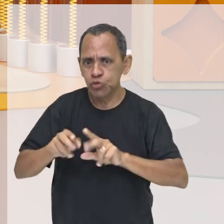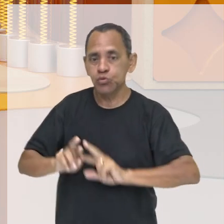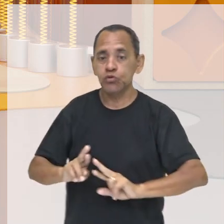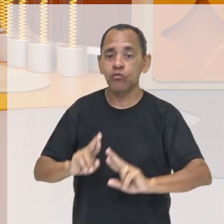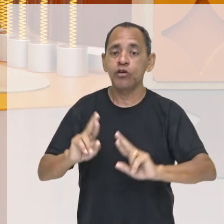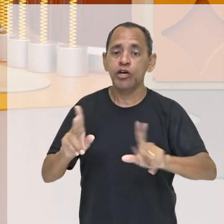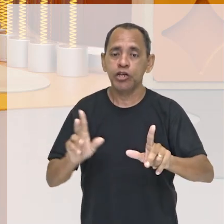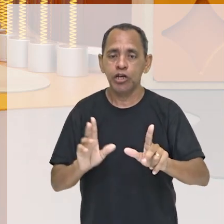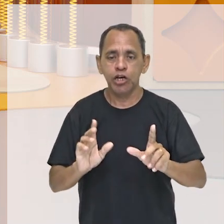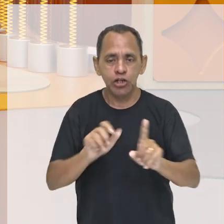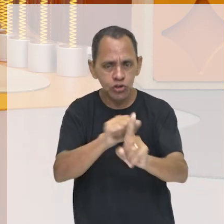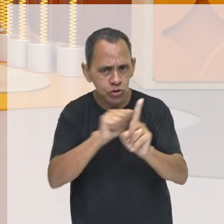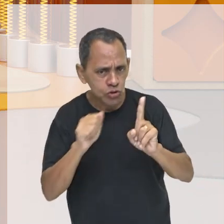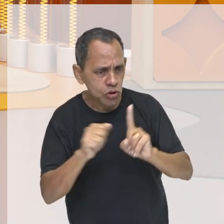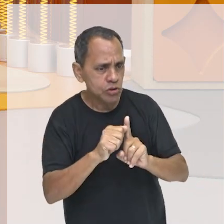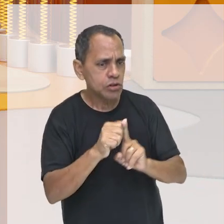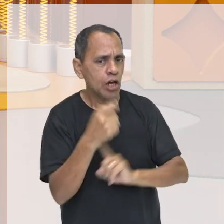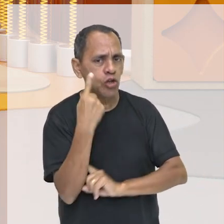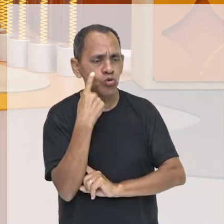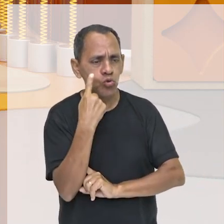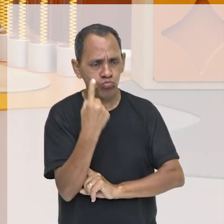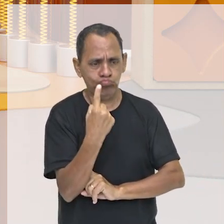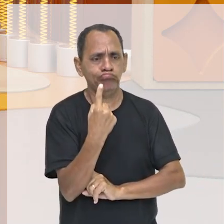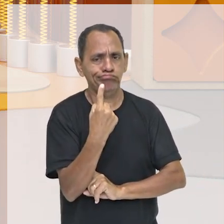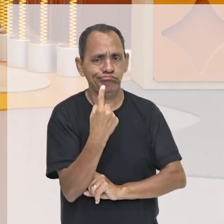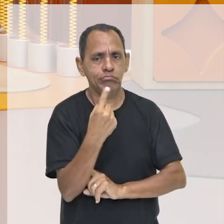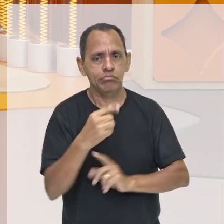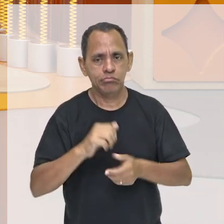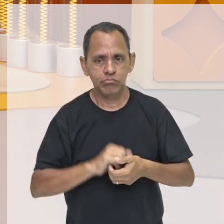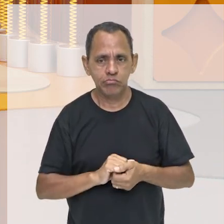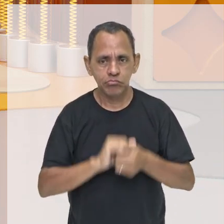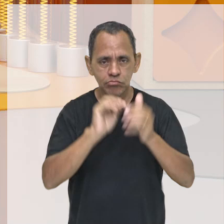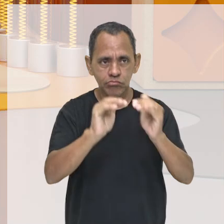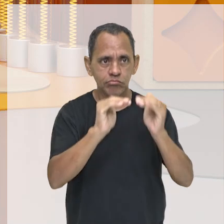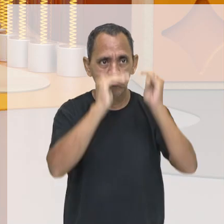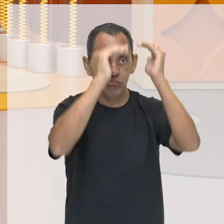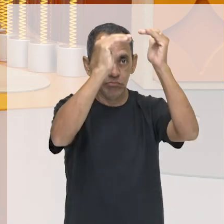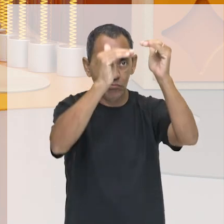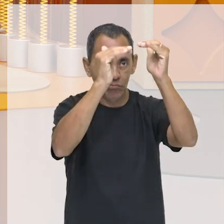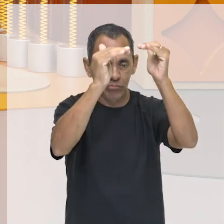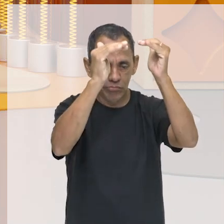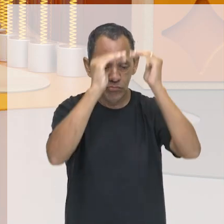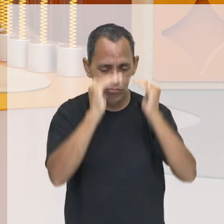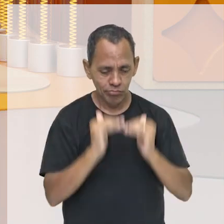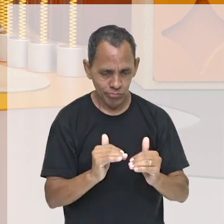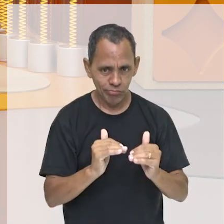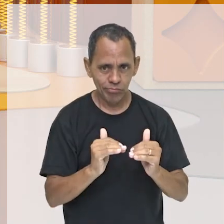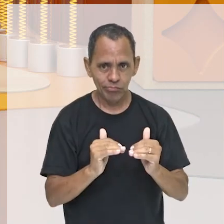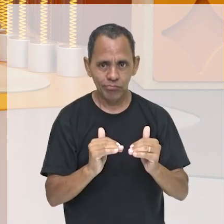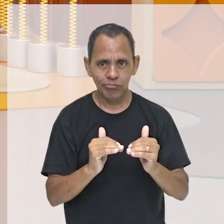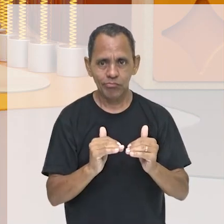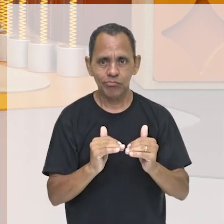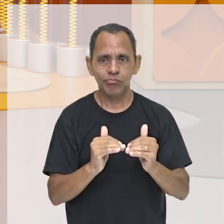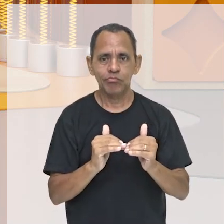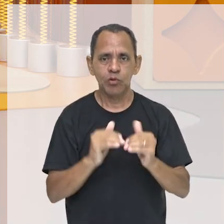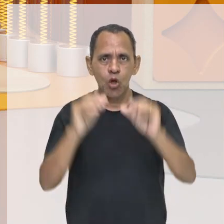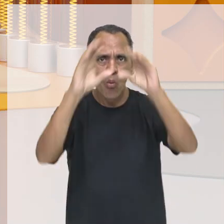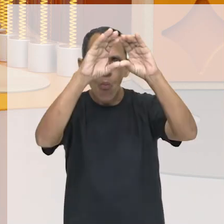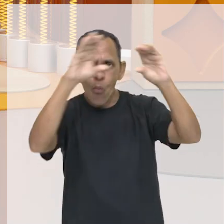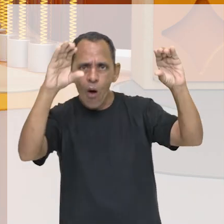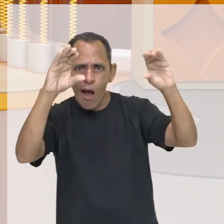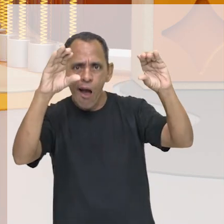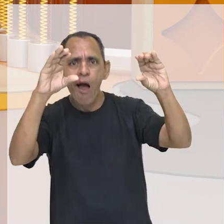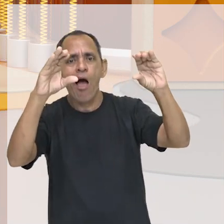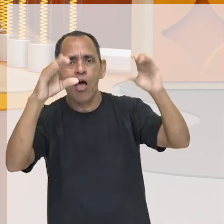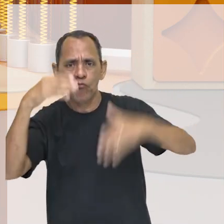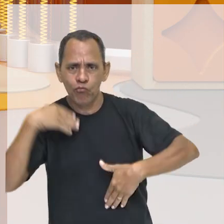de sociedades que nós observamos, uma acima do Saara, outra abaixo do Saara, não somente em questões físicas,